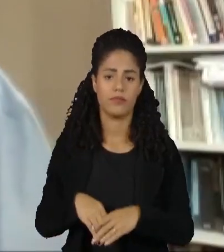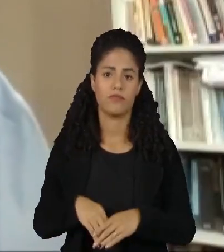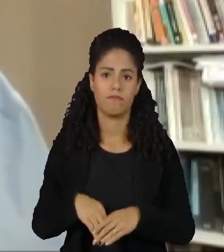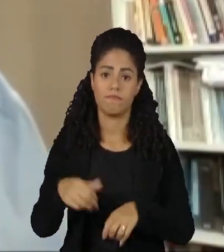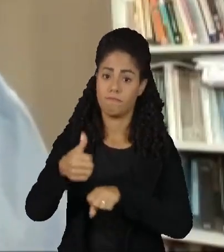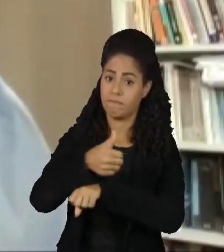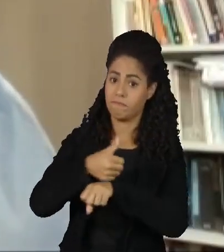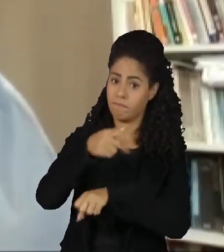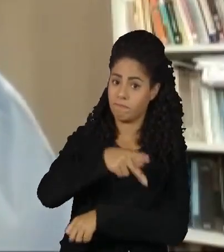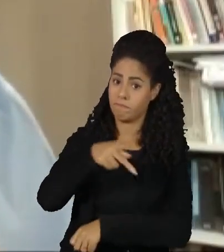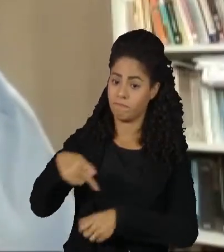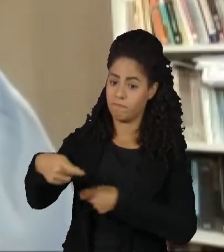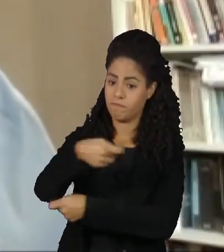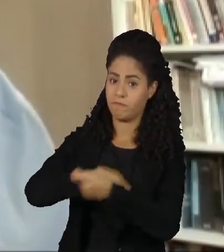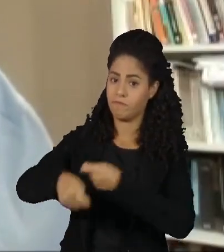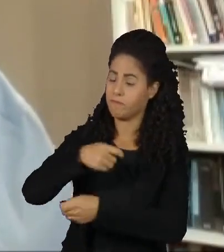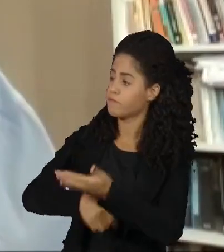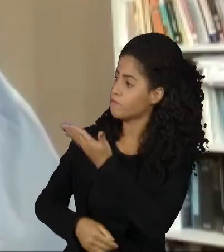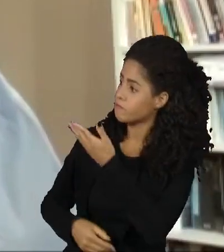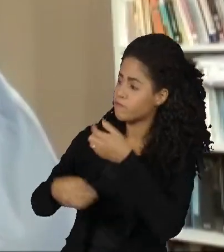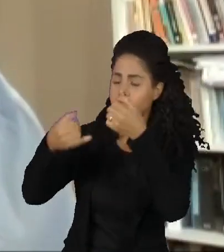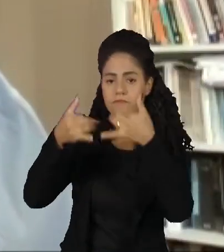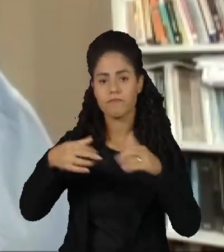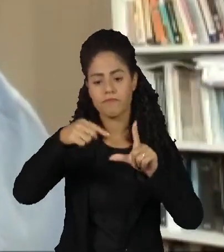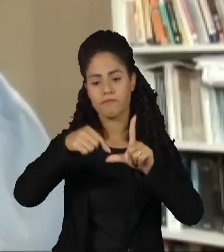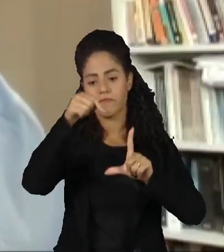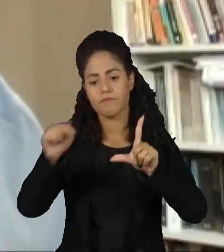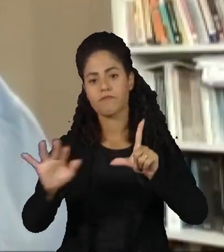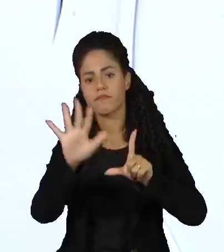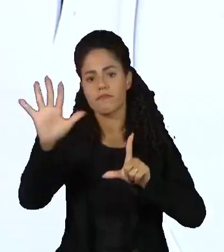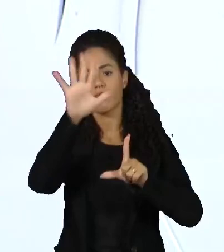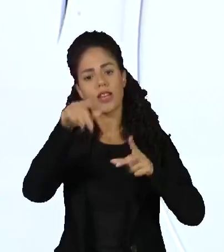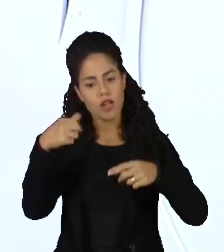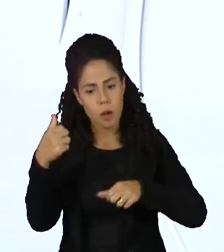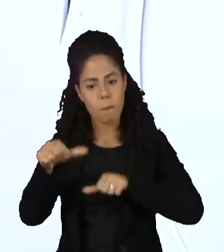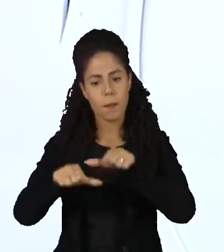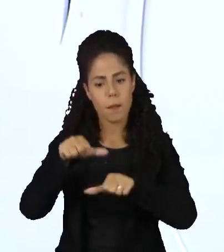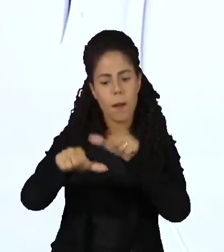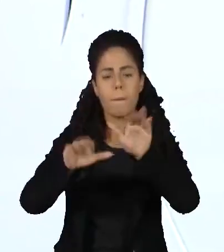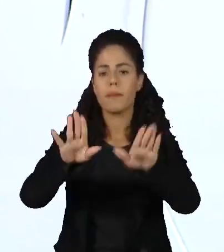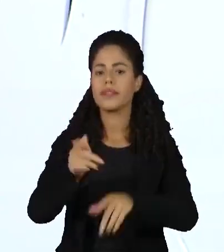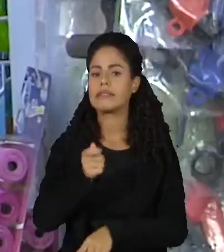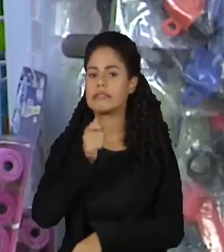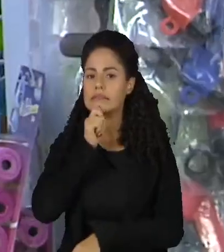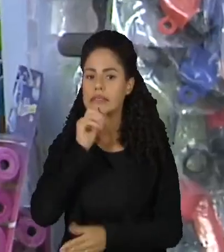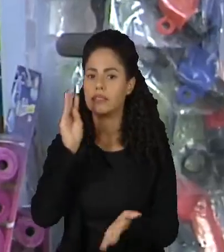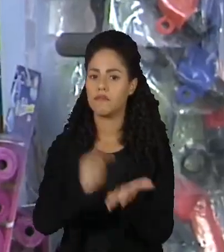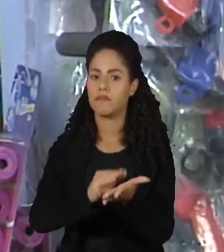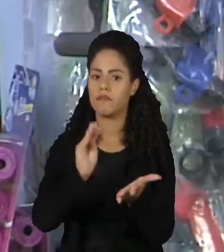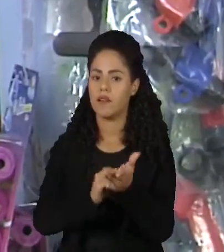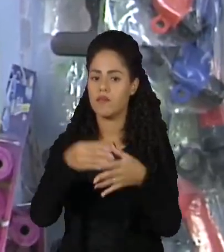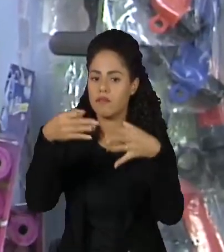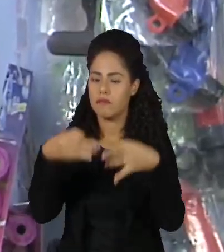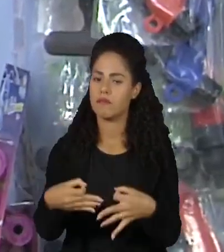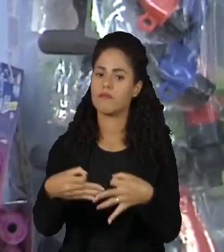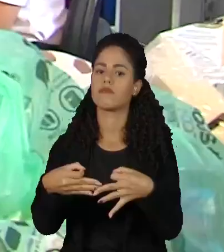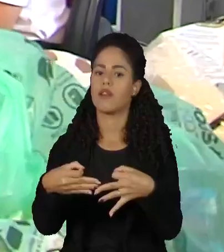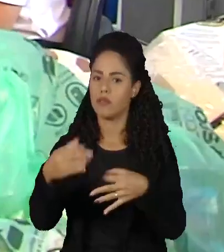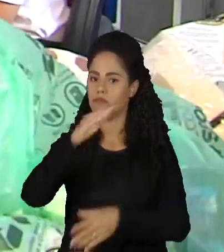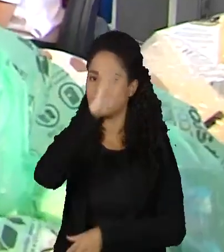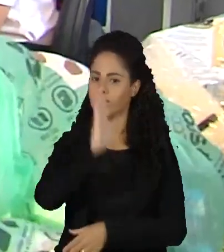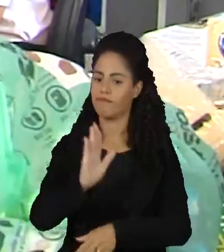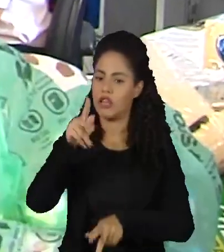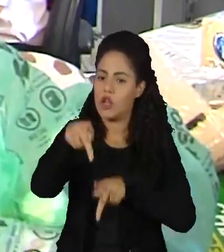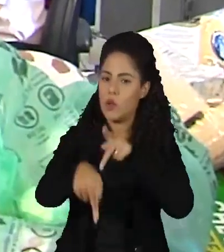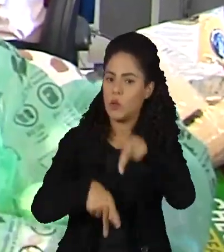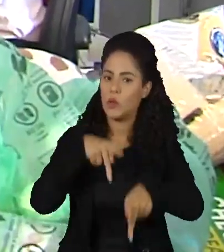professor de economia, o aumento do mínimo acima da inflação é uma grande mudança, mas ainda estamos longe de repor a necessidade do brasileiro,